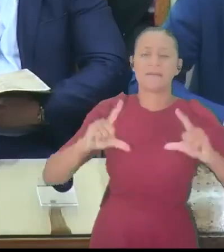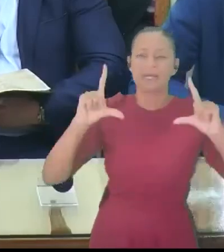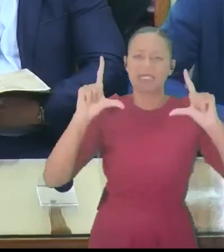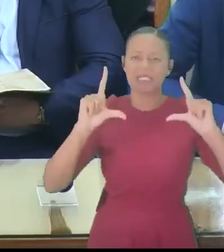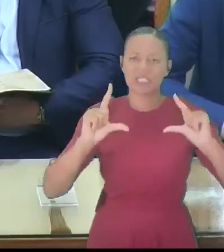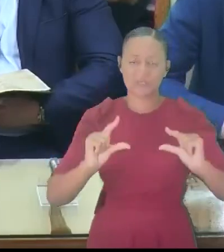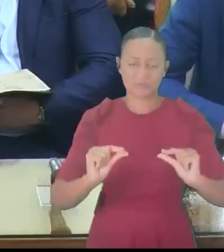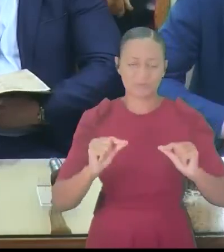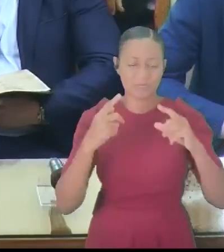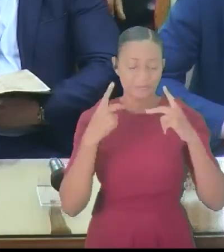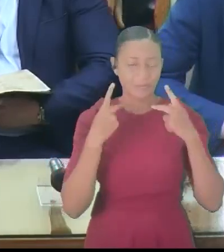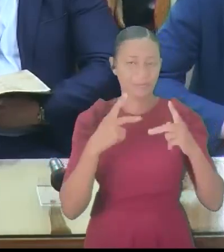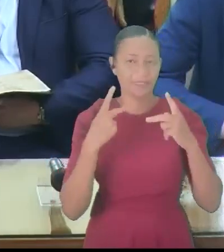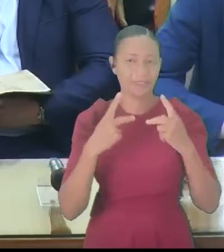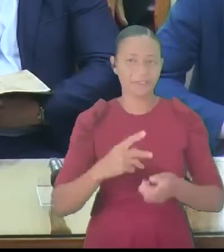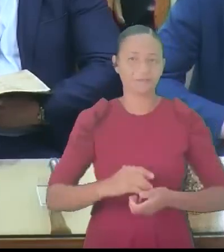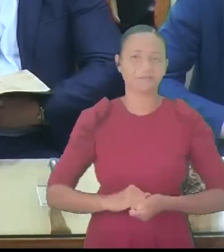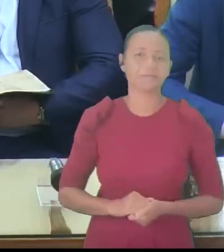pregação?